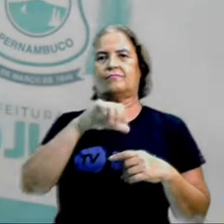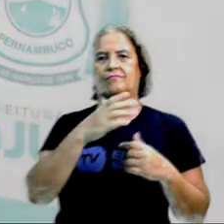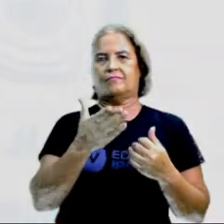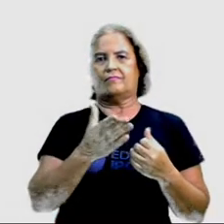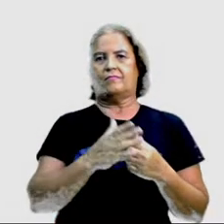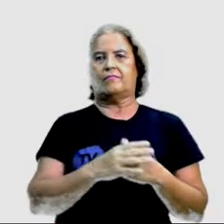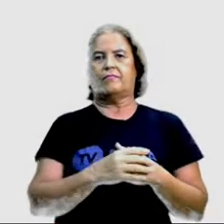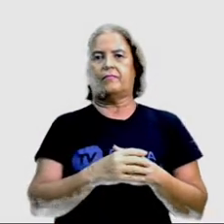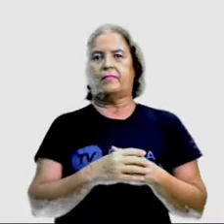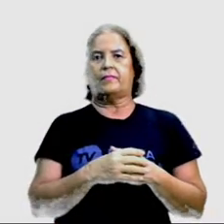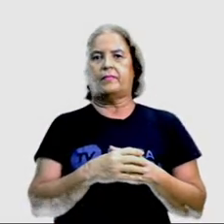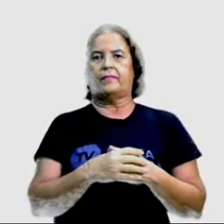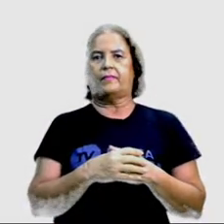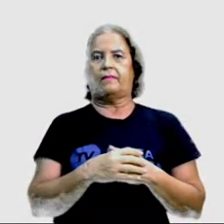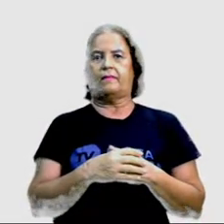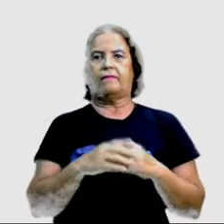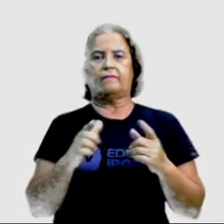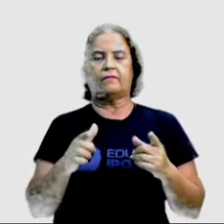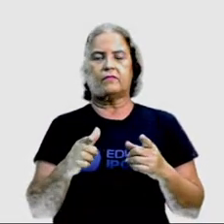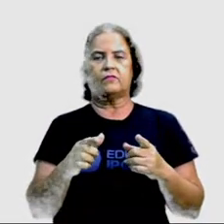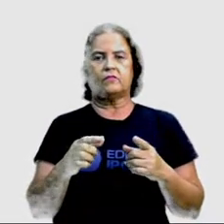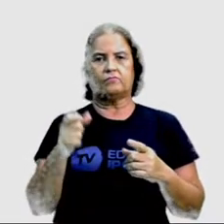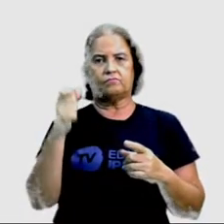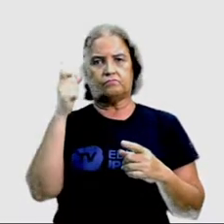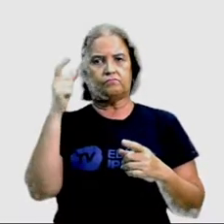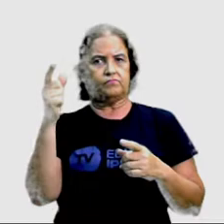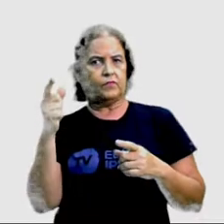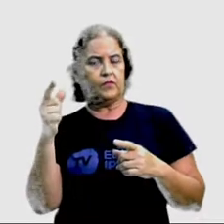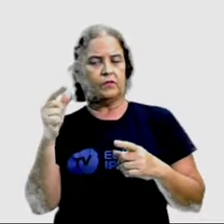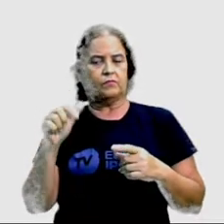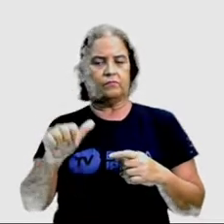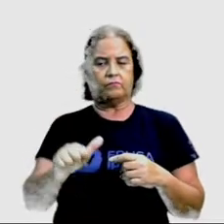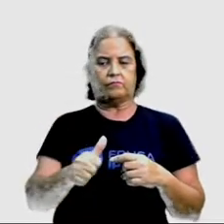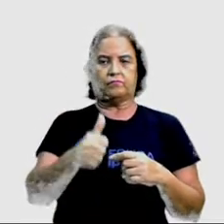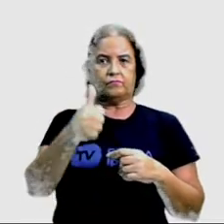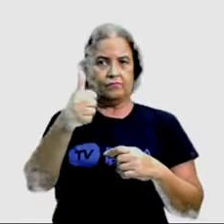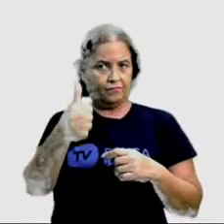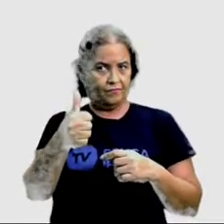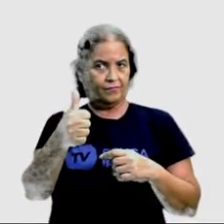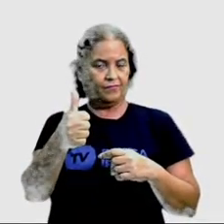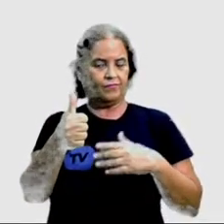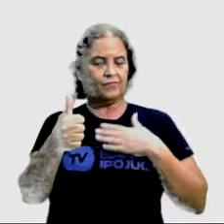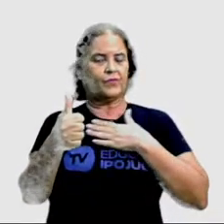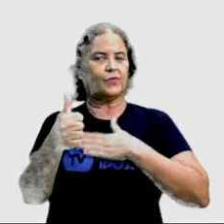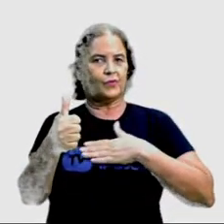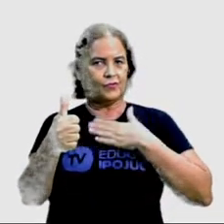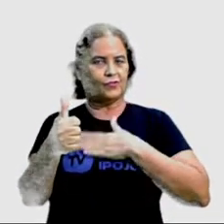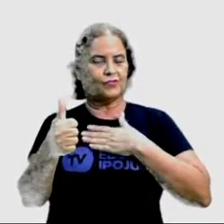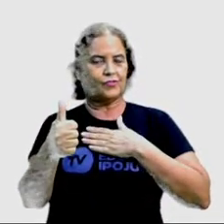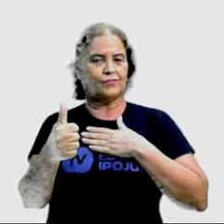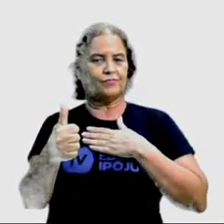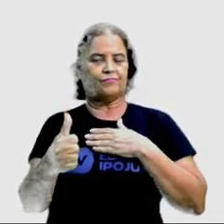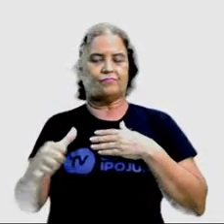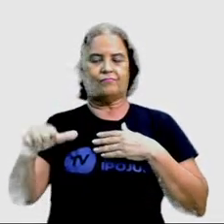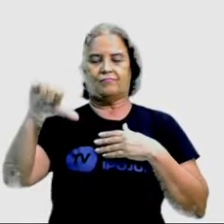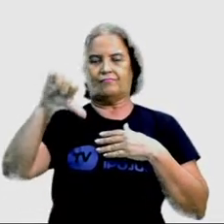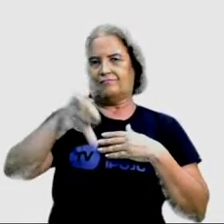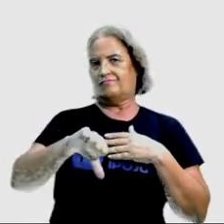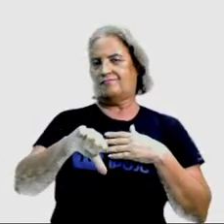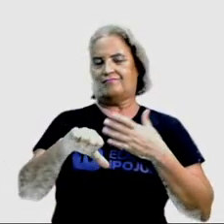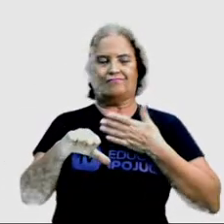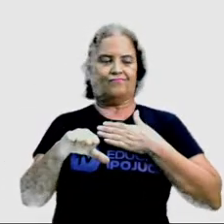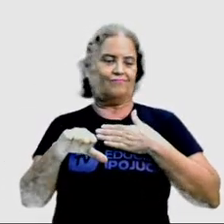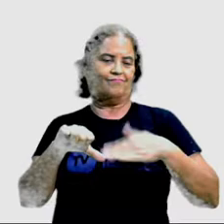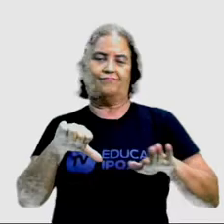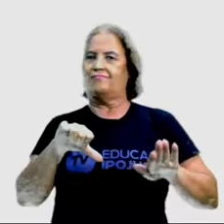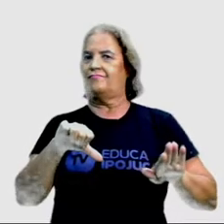ok? Veja que é a ideia oposta. Like, gostei. Dislike, eu não gostei,